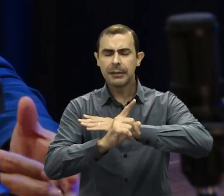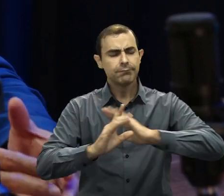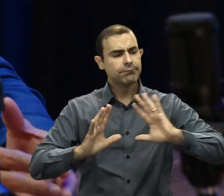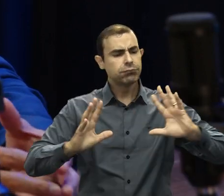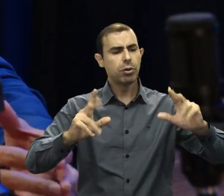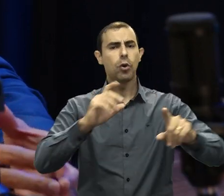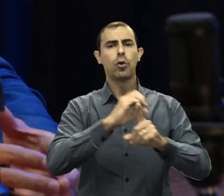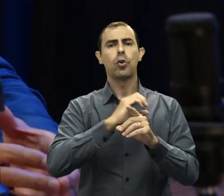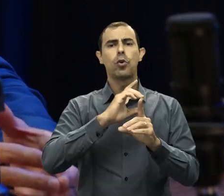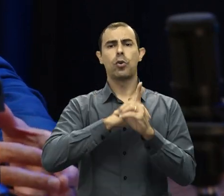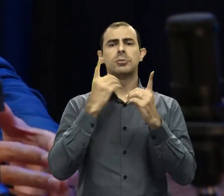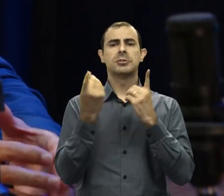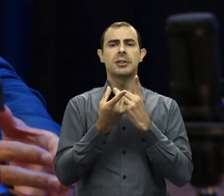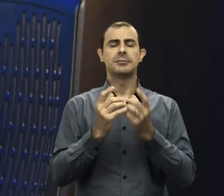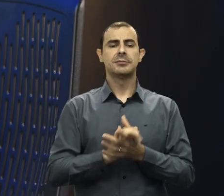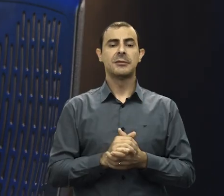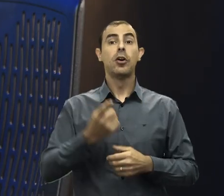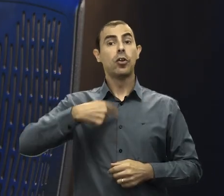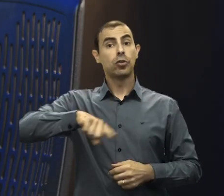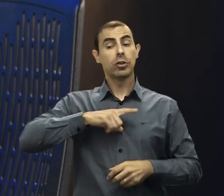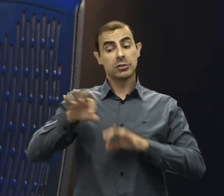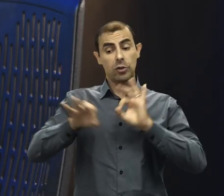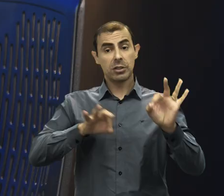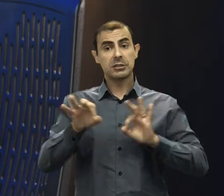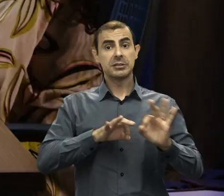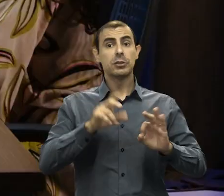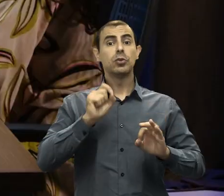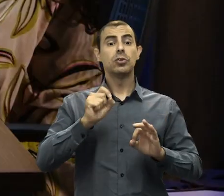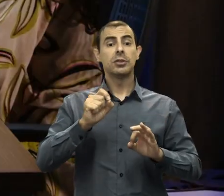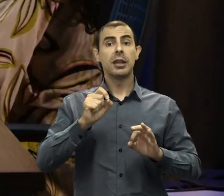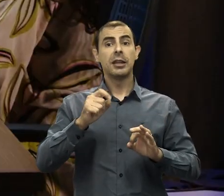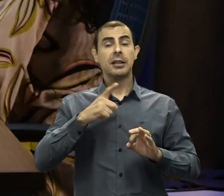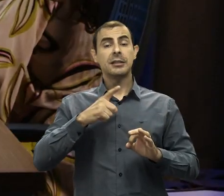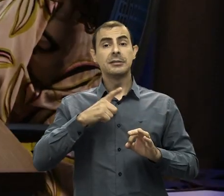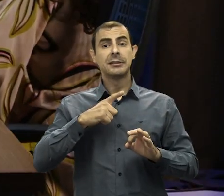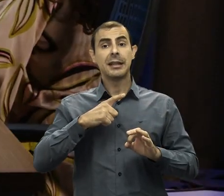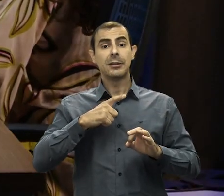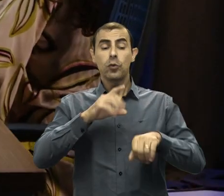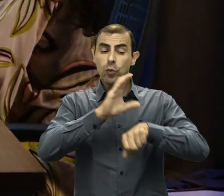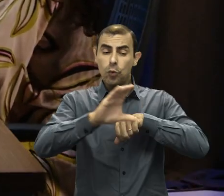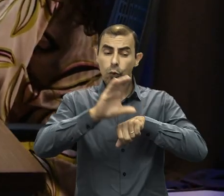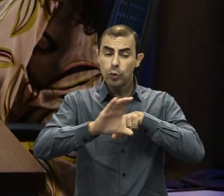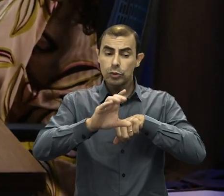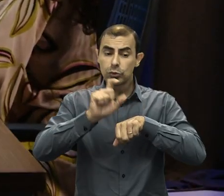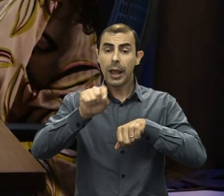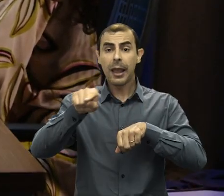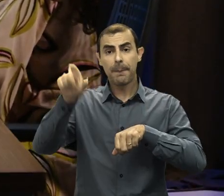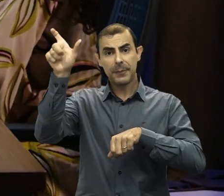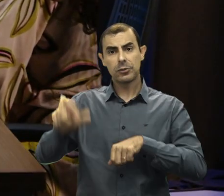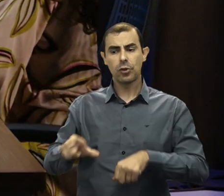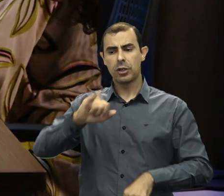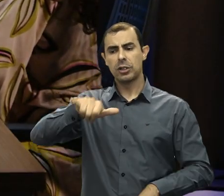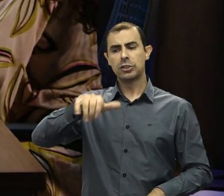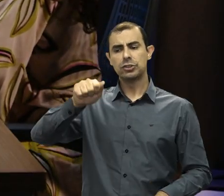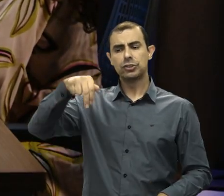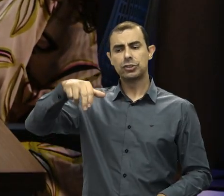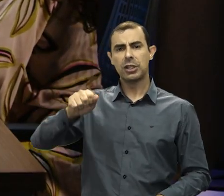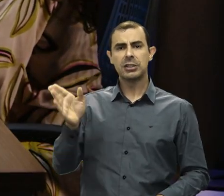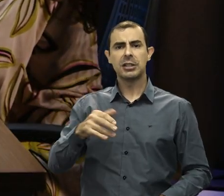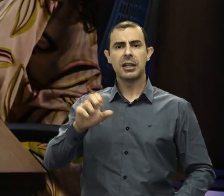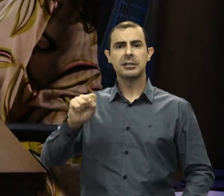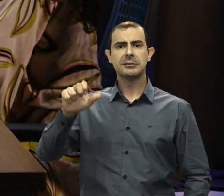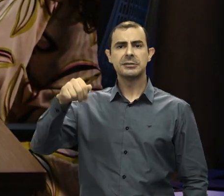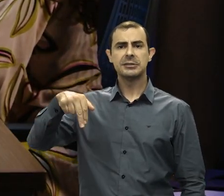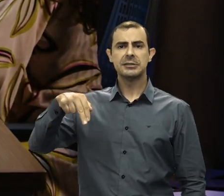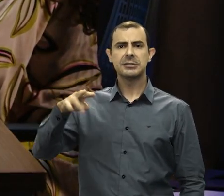comunidade. Então, nós estamos organizando uma capacitação com a Jana Santos, que ela está ensinando,